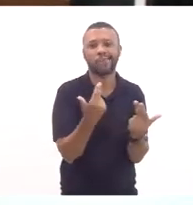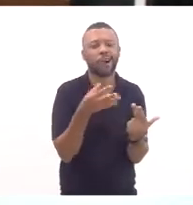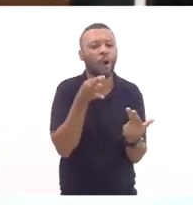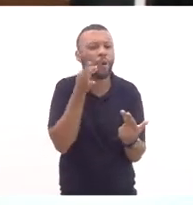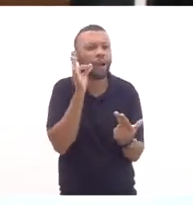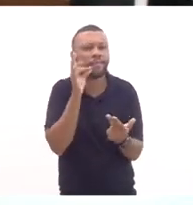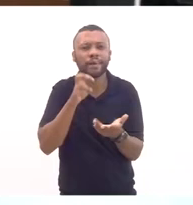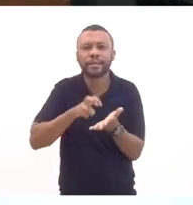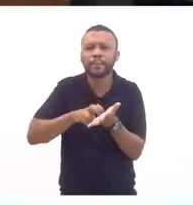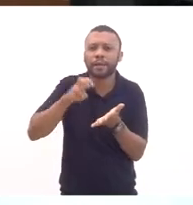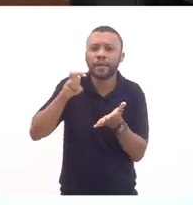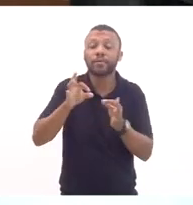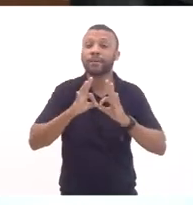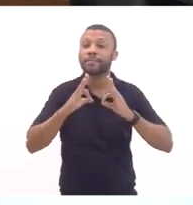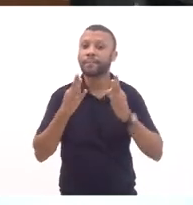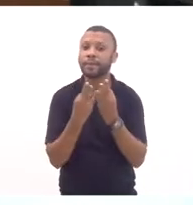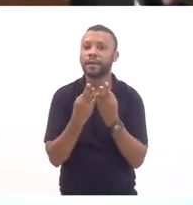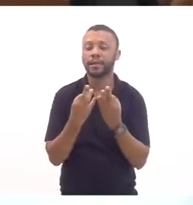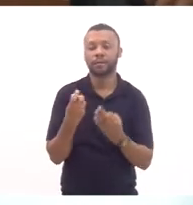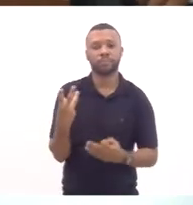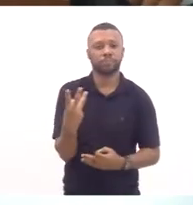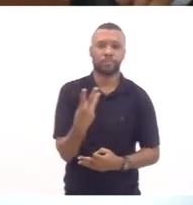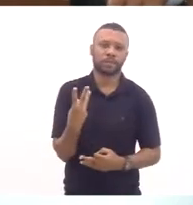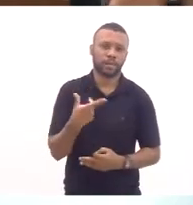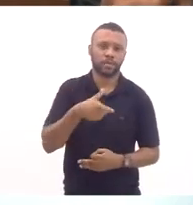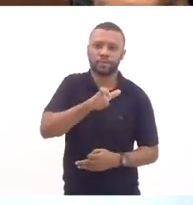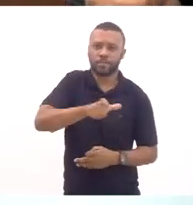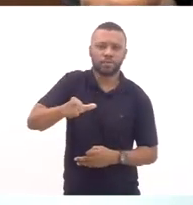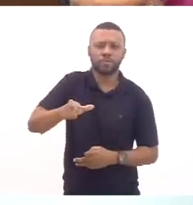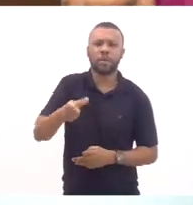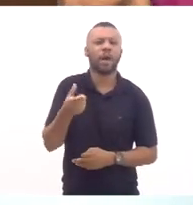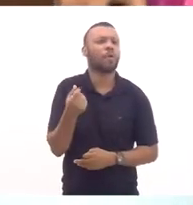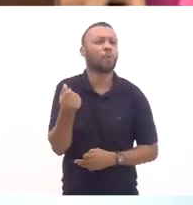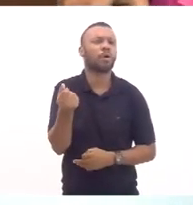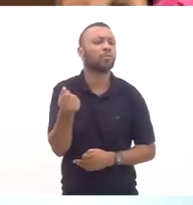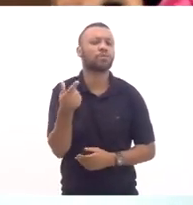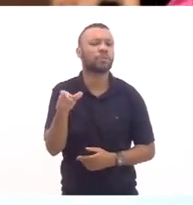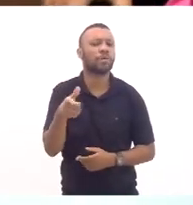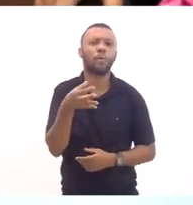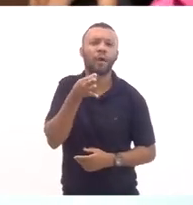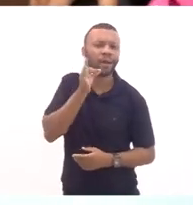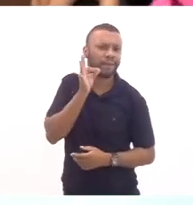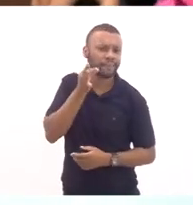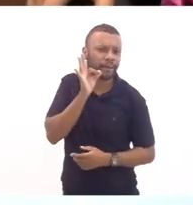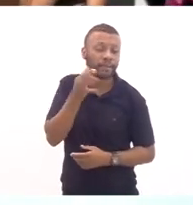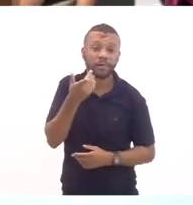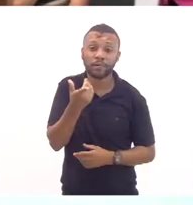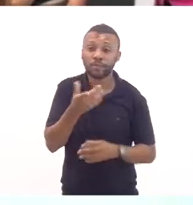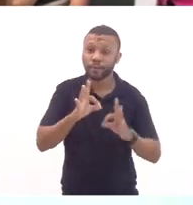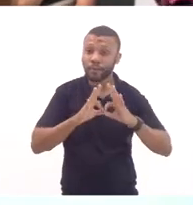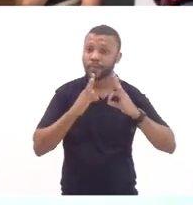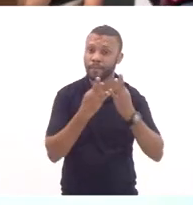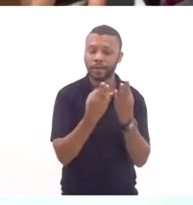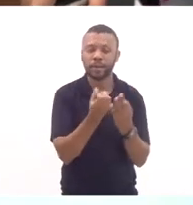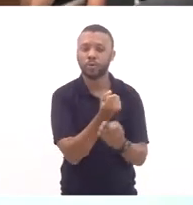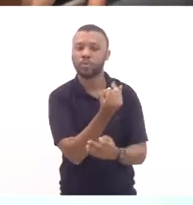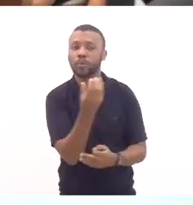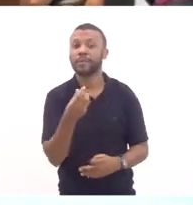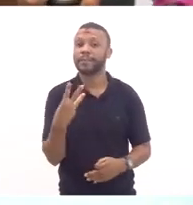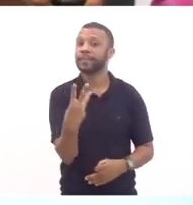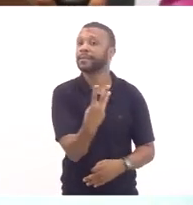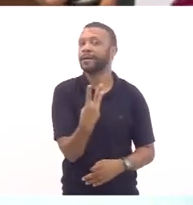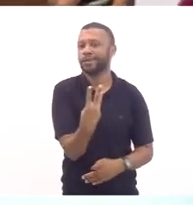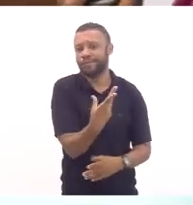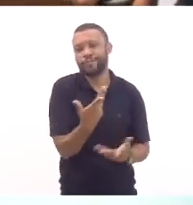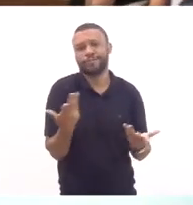de uma família de 3 pessoas. Quanto que sai um café da manhã de uma família de 3 pessoas?